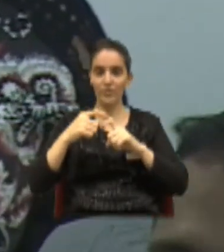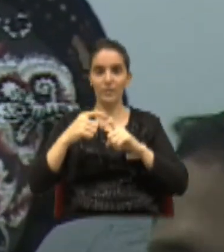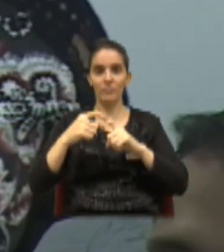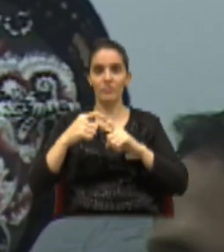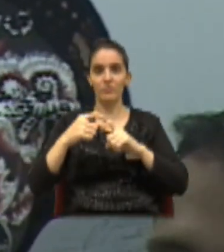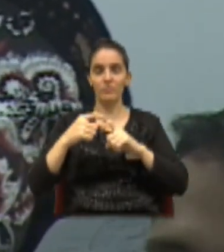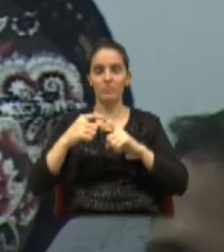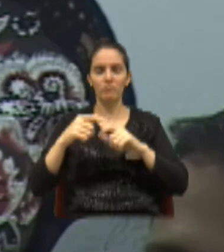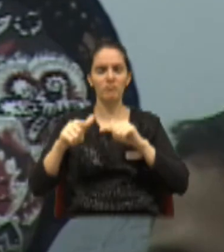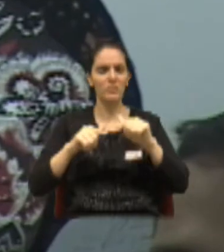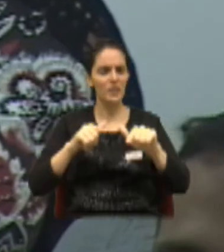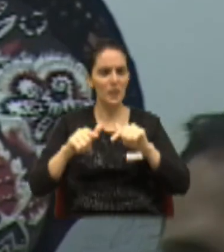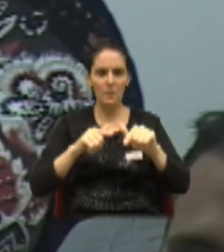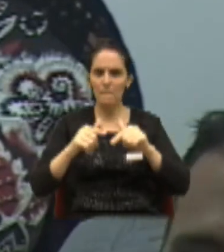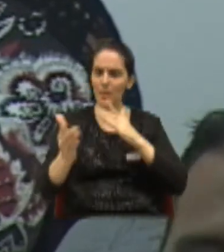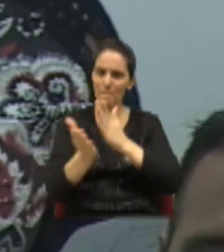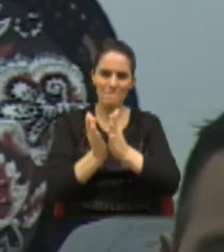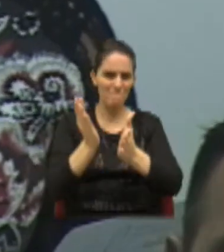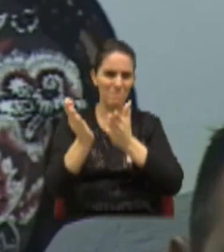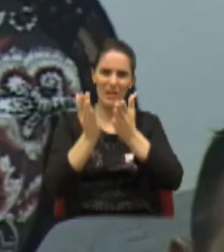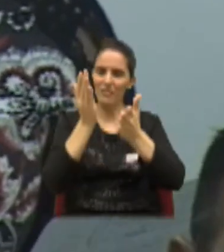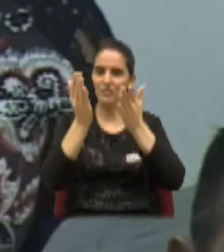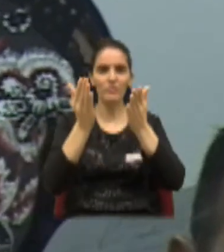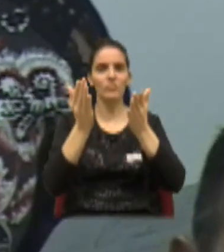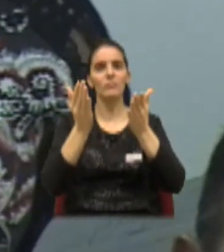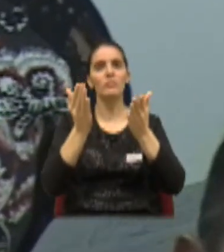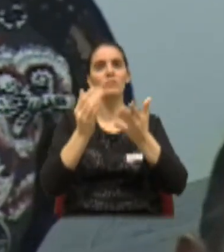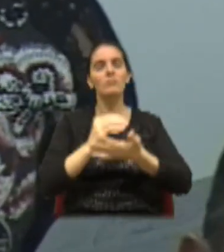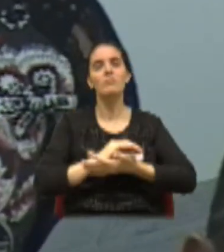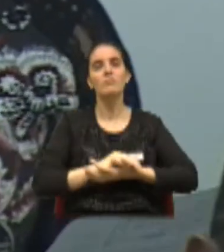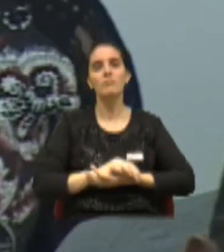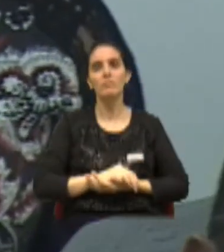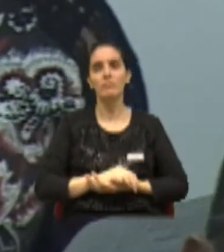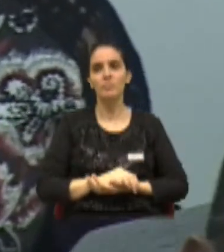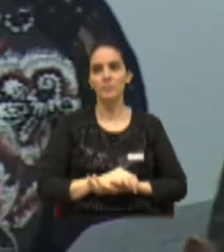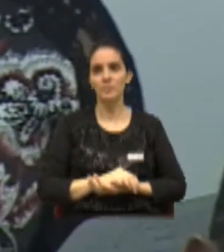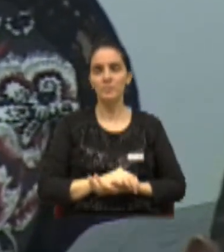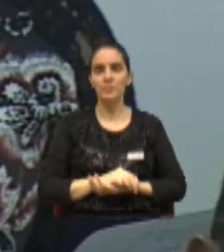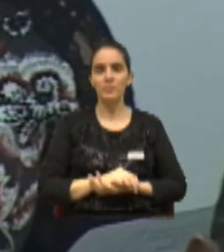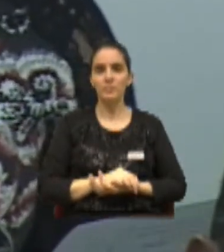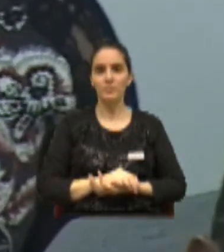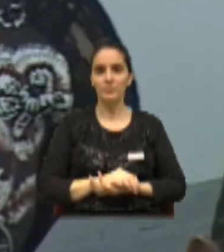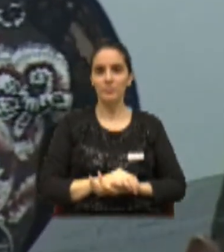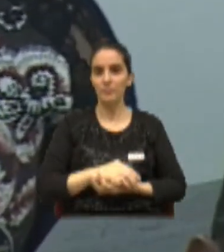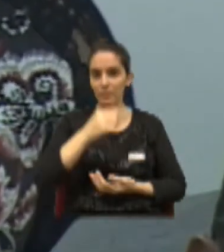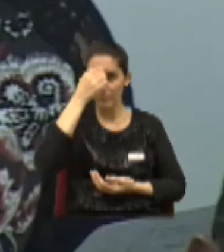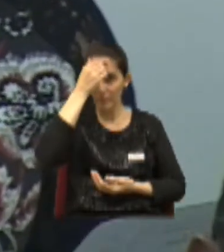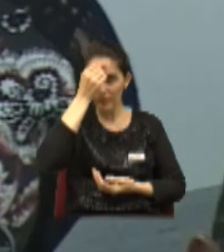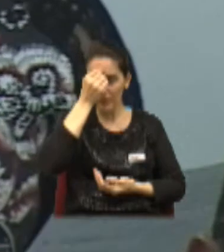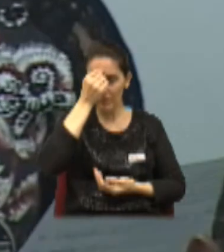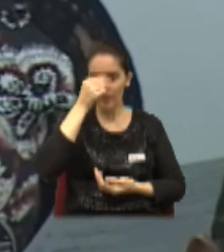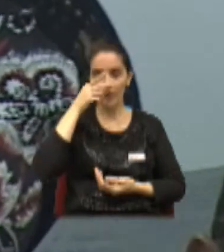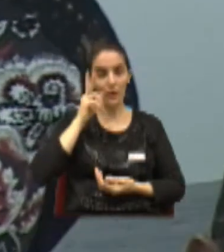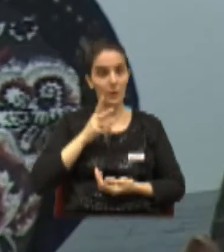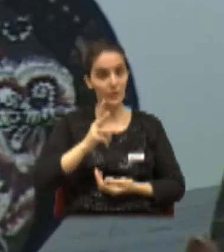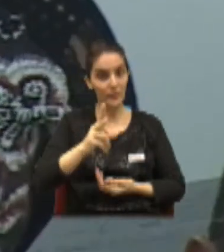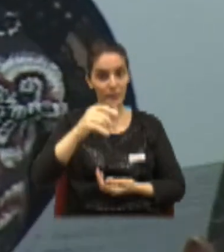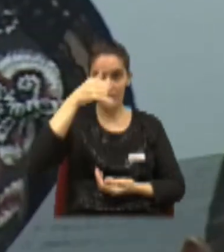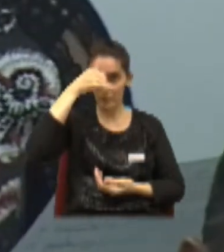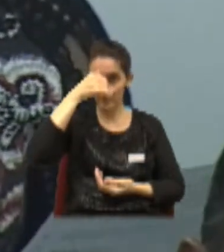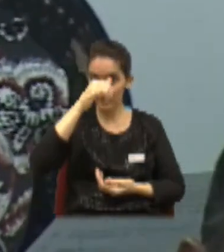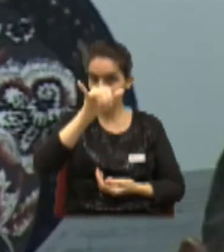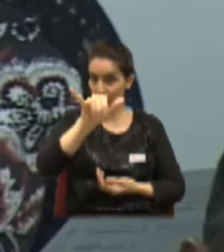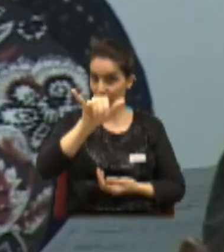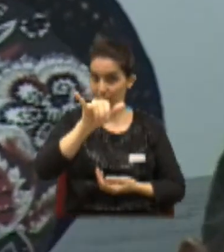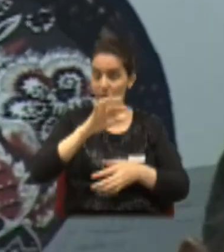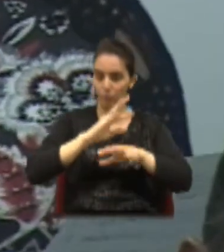têm um trabalho fantástico, não é? E você, sempre na questão da prevenção, a gente tem percebido e observado isso,